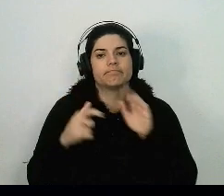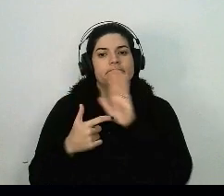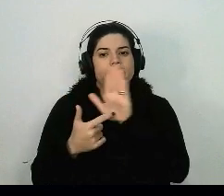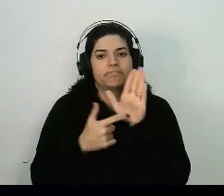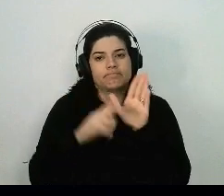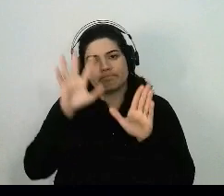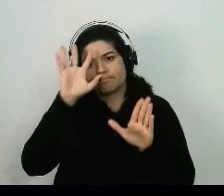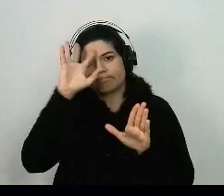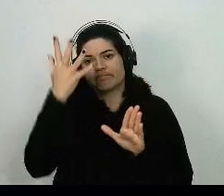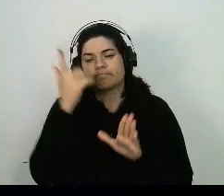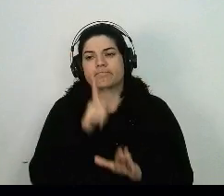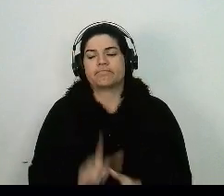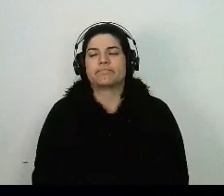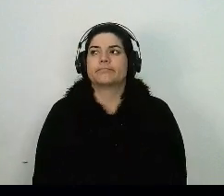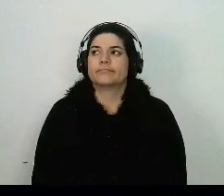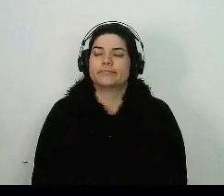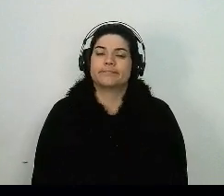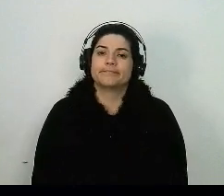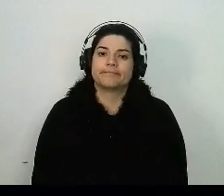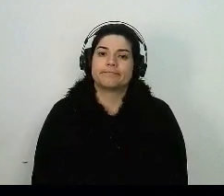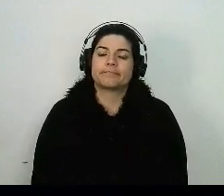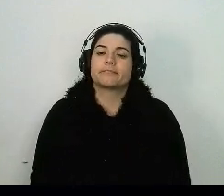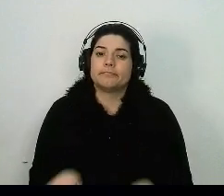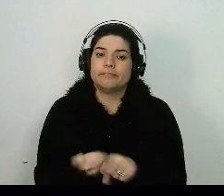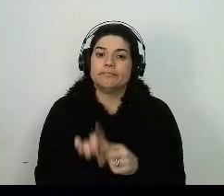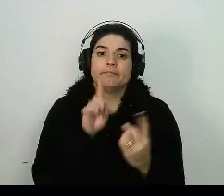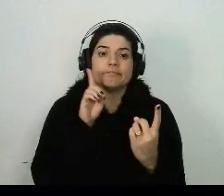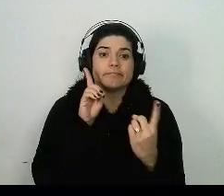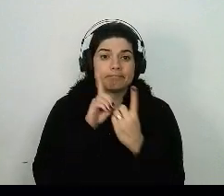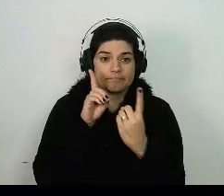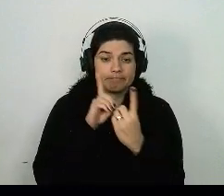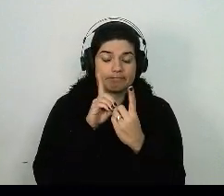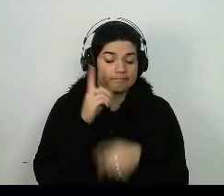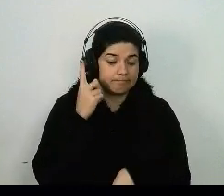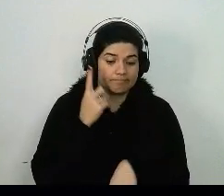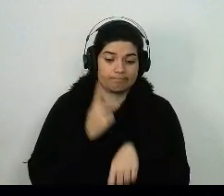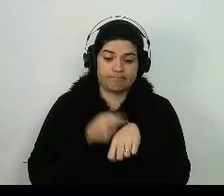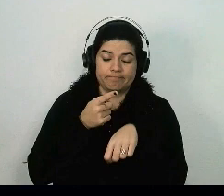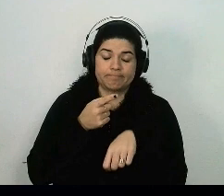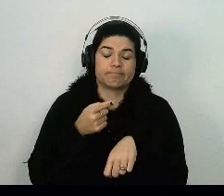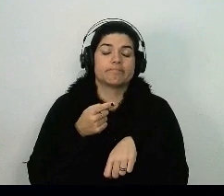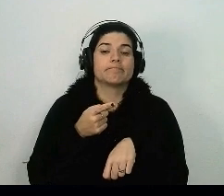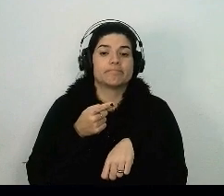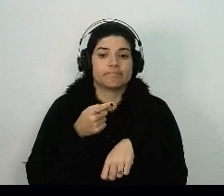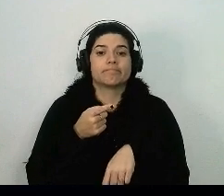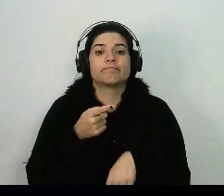tá? Assistência em tempo real. Então, Autopilot da